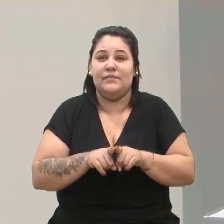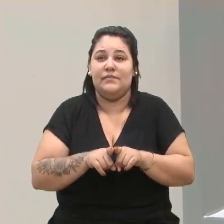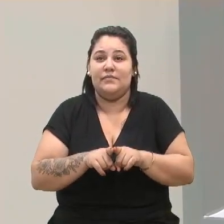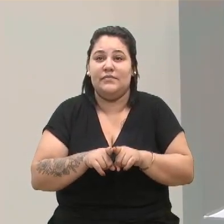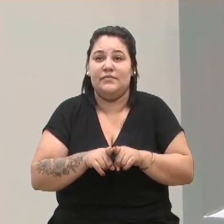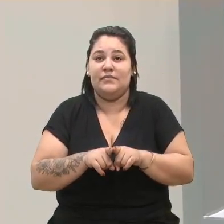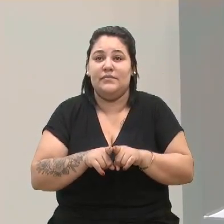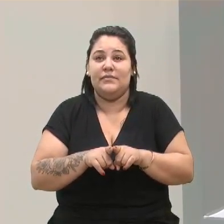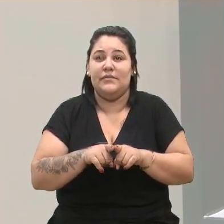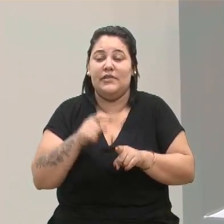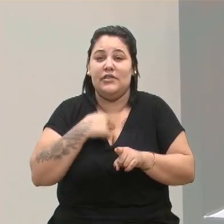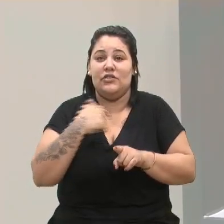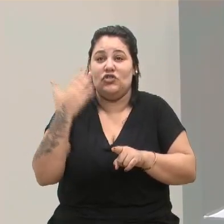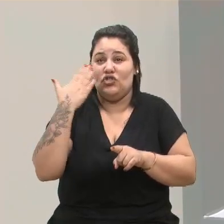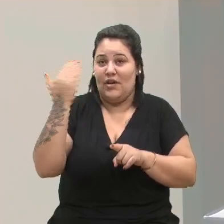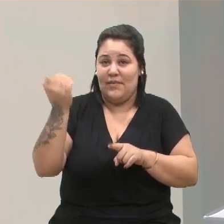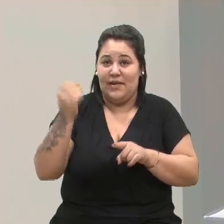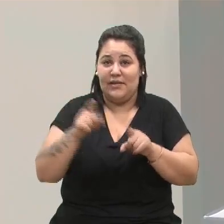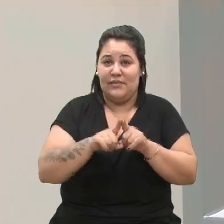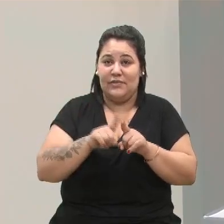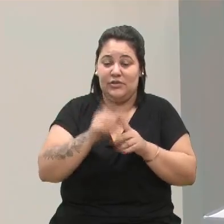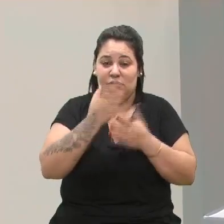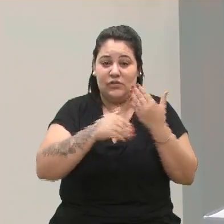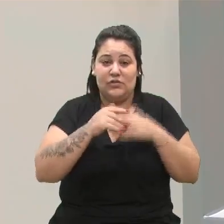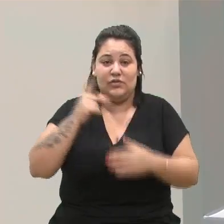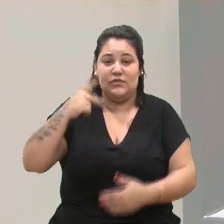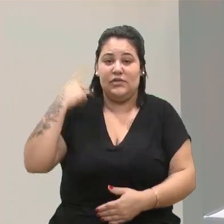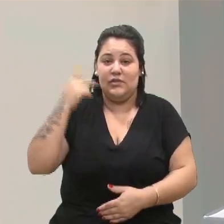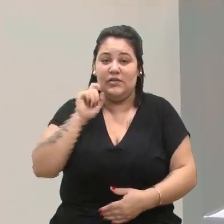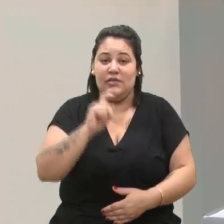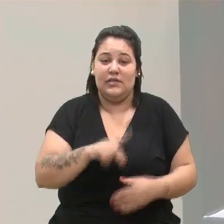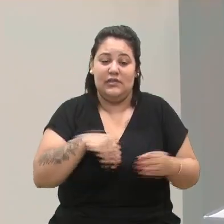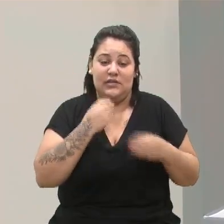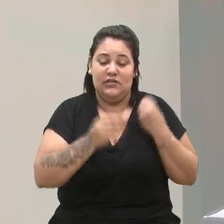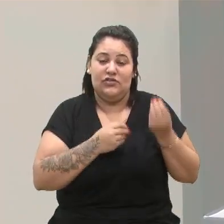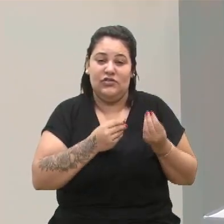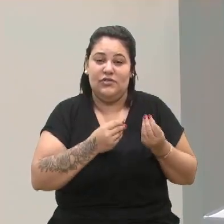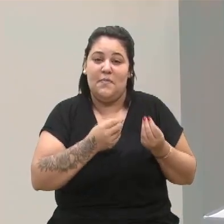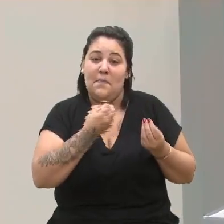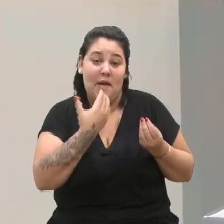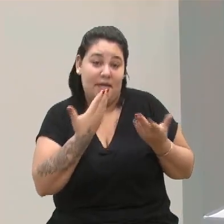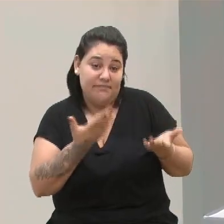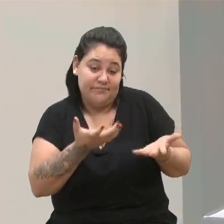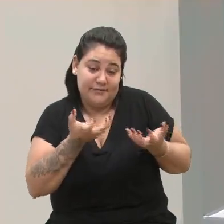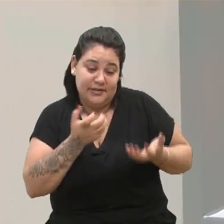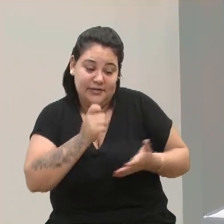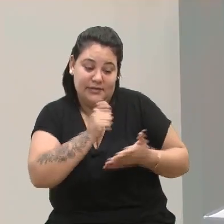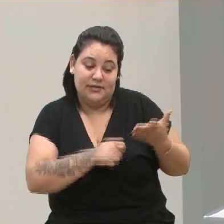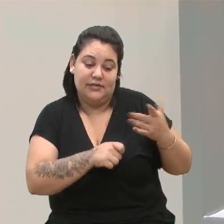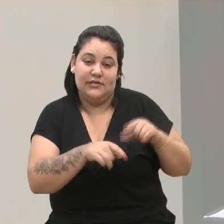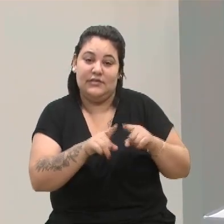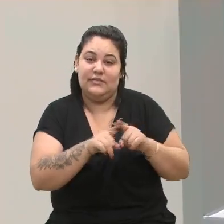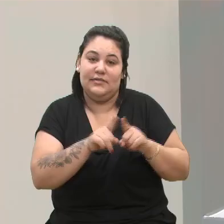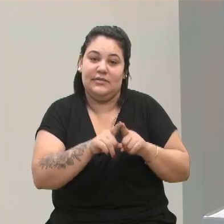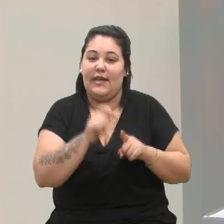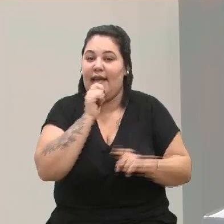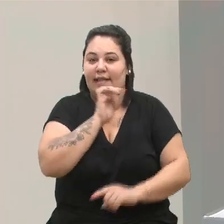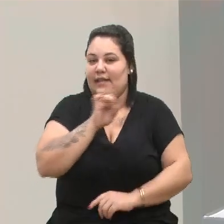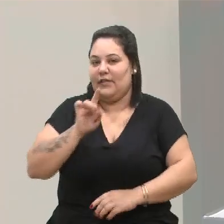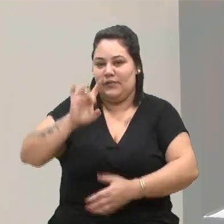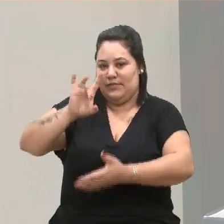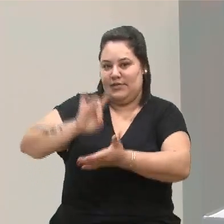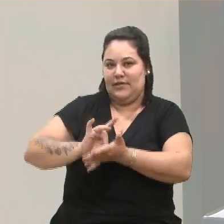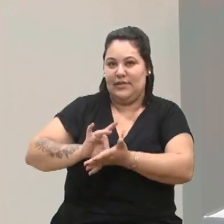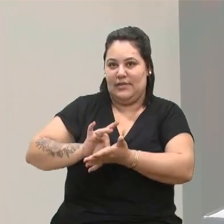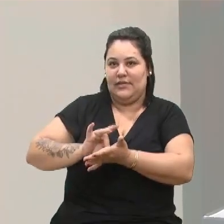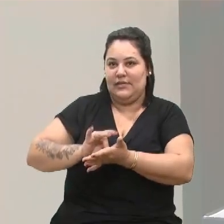conclamar e convocar os vereadores que também se sentirem à vontade para assinar, que ainda ela não foi protocolada, em virtude